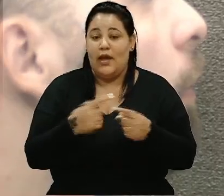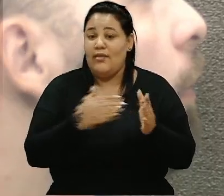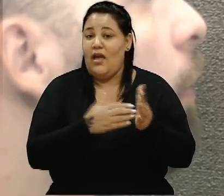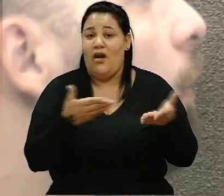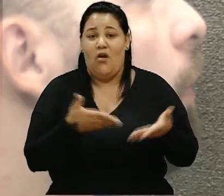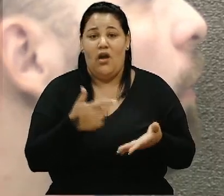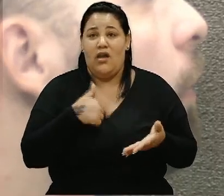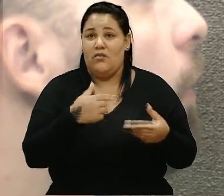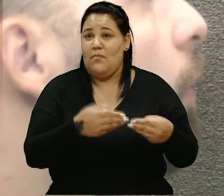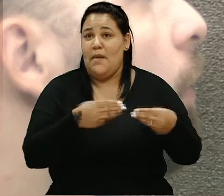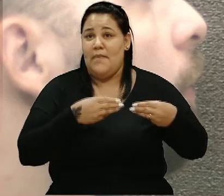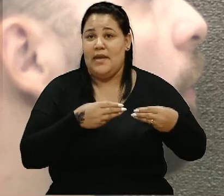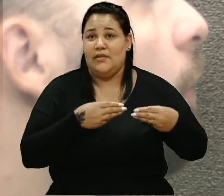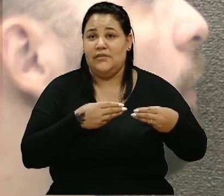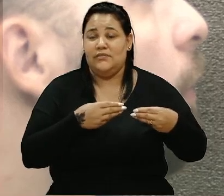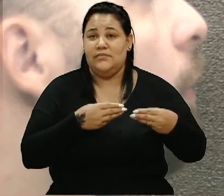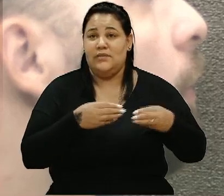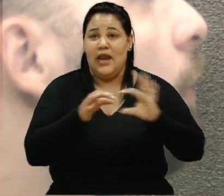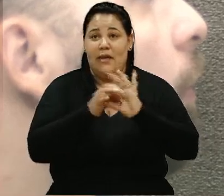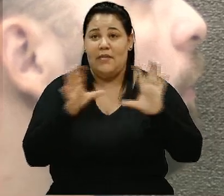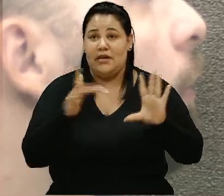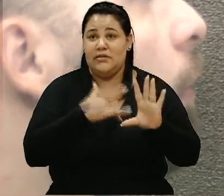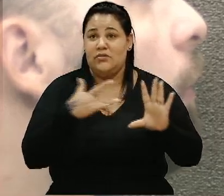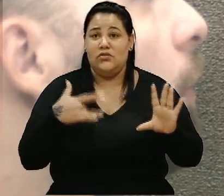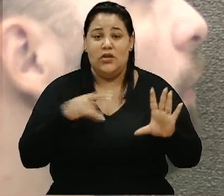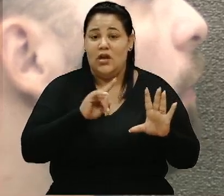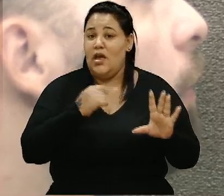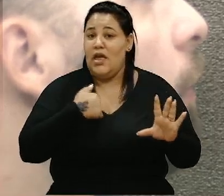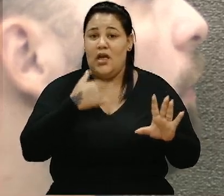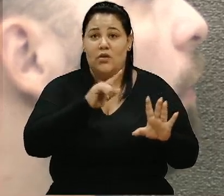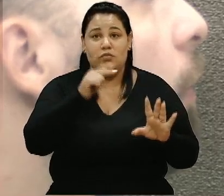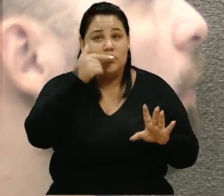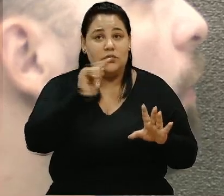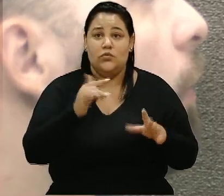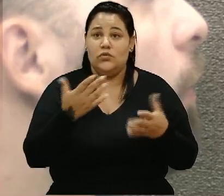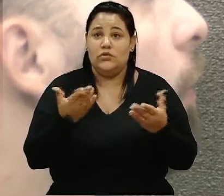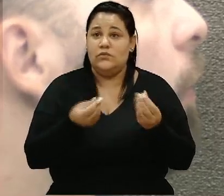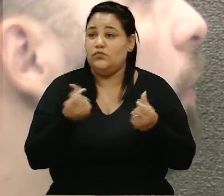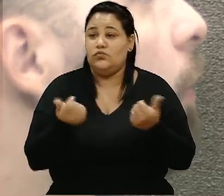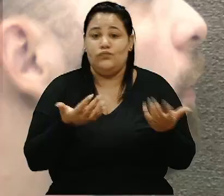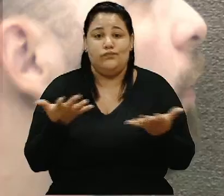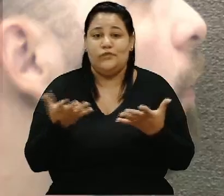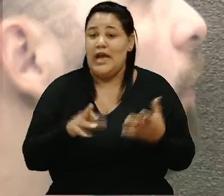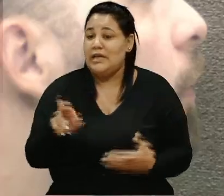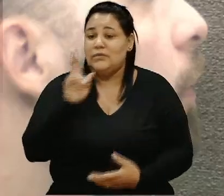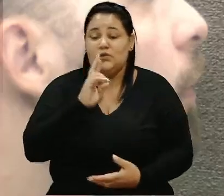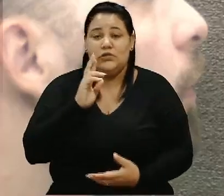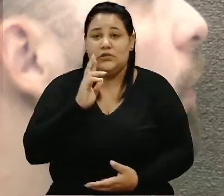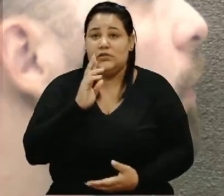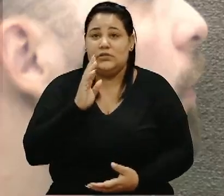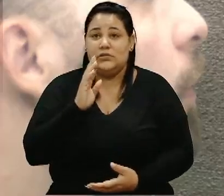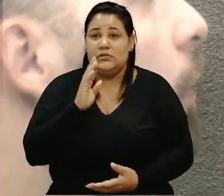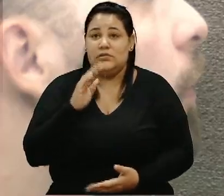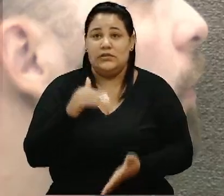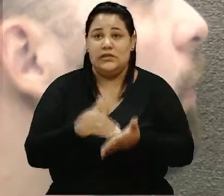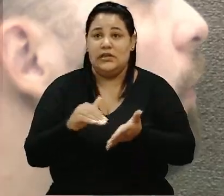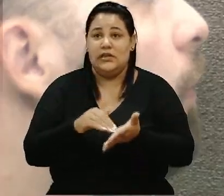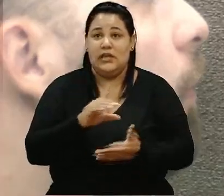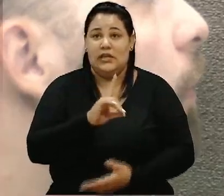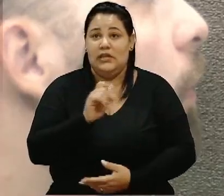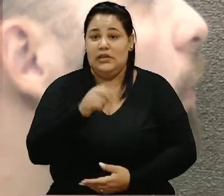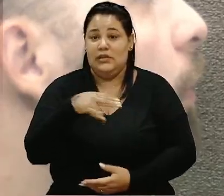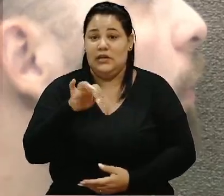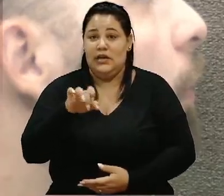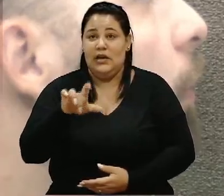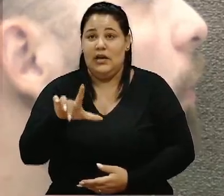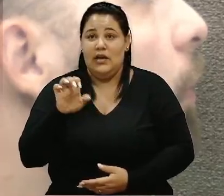uma emenda para sair da questão da saúde e não estou conseguindo retorno da secretária, que está a Daniele,